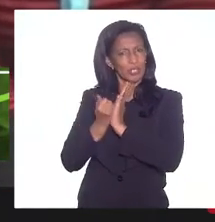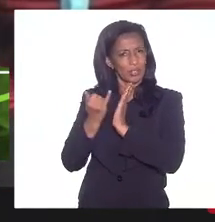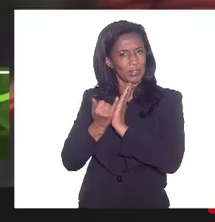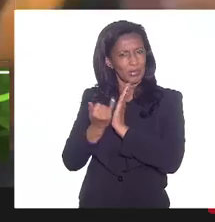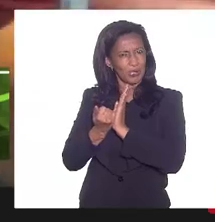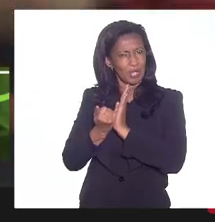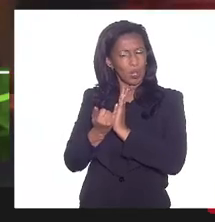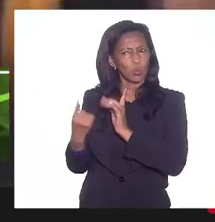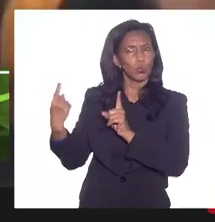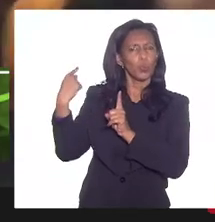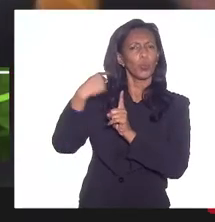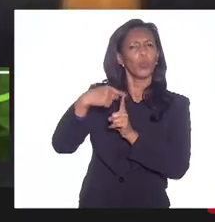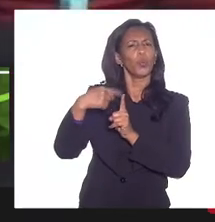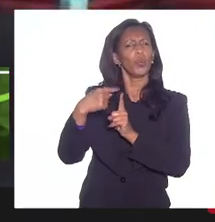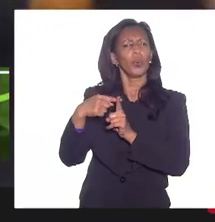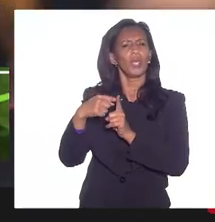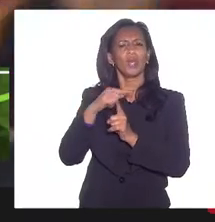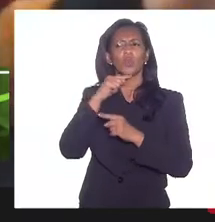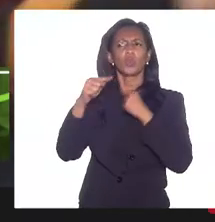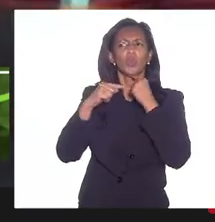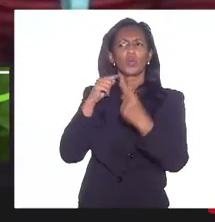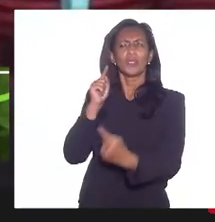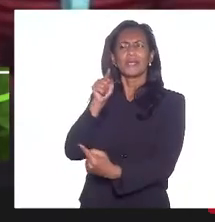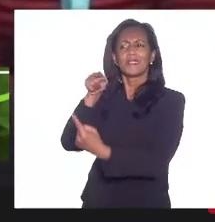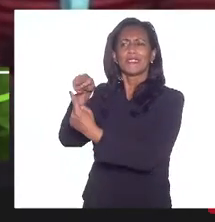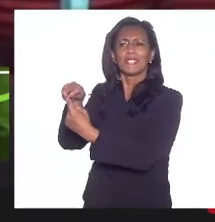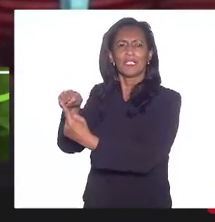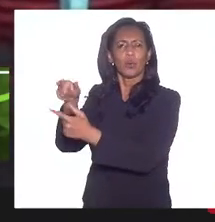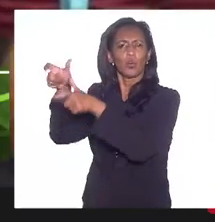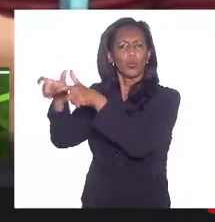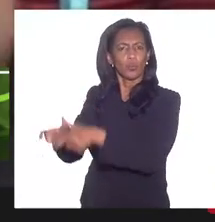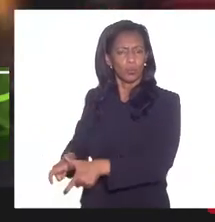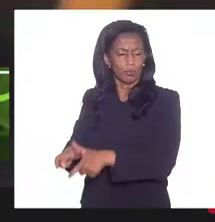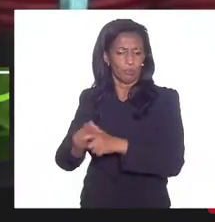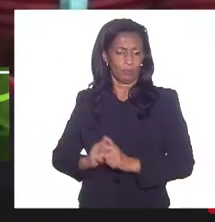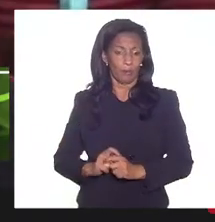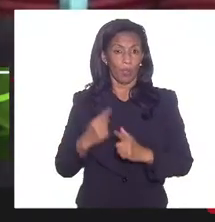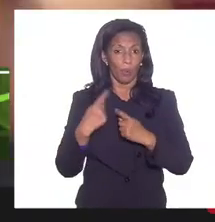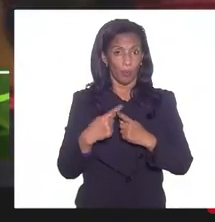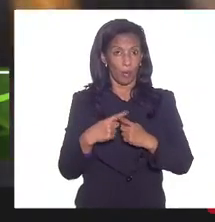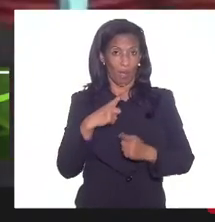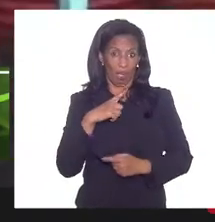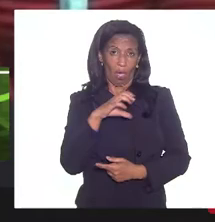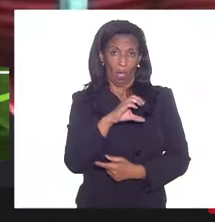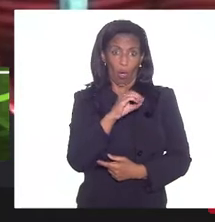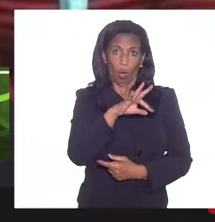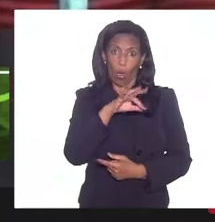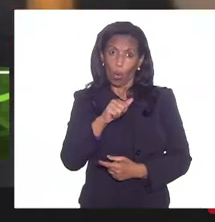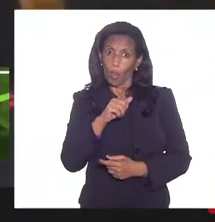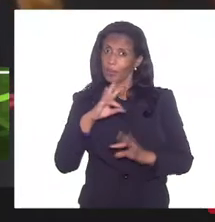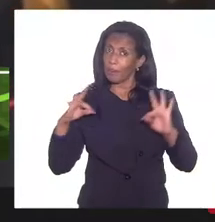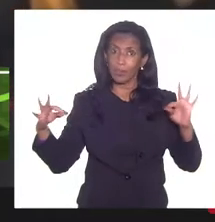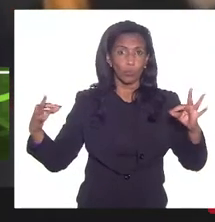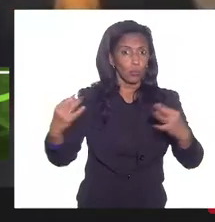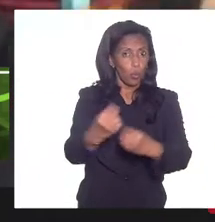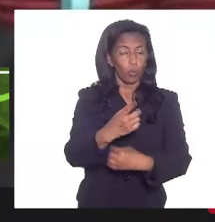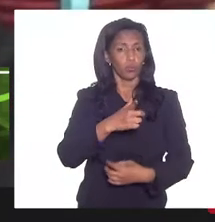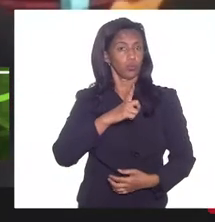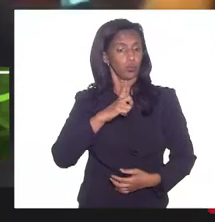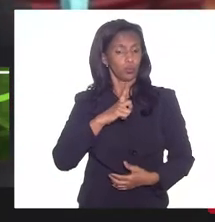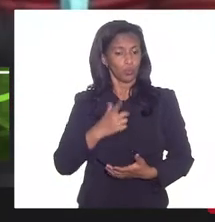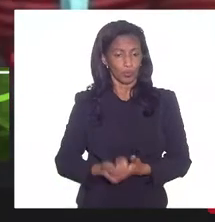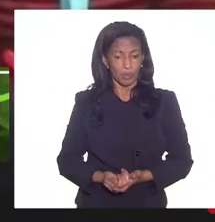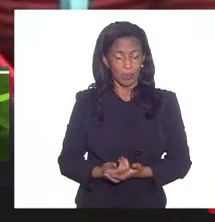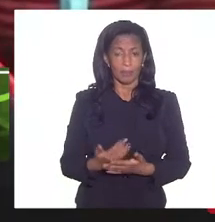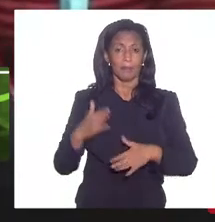os porquês de não chegar em todos os lugares já que a gente tinha cota para todas as regiões e